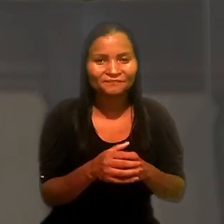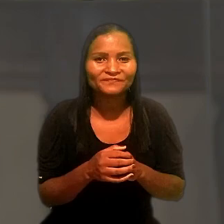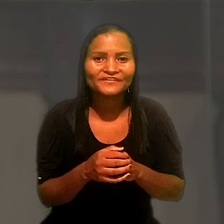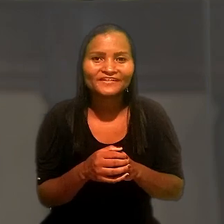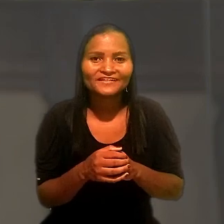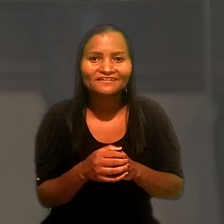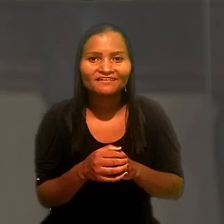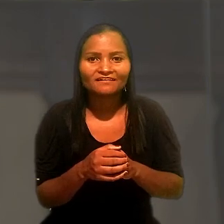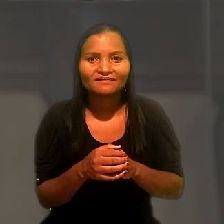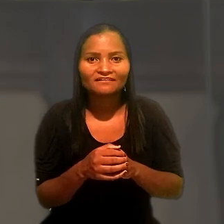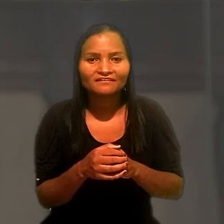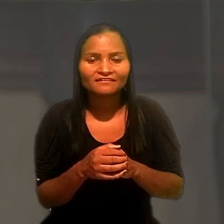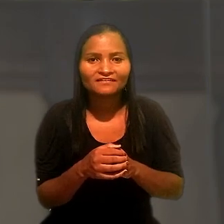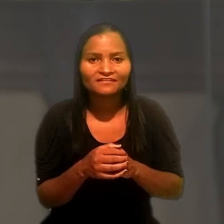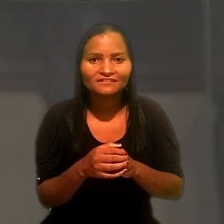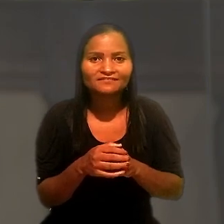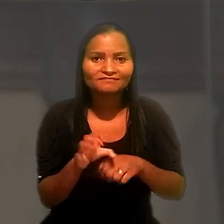nossa